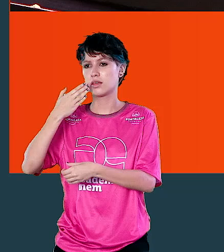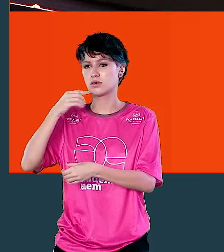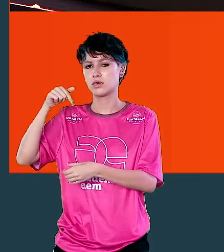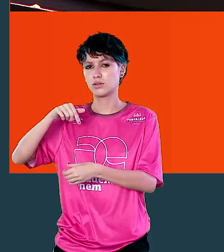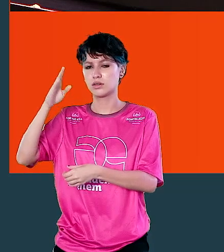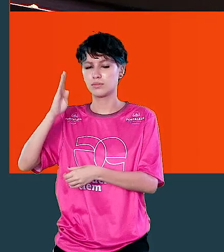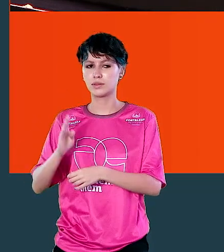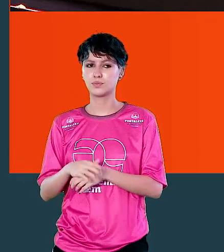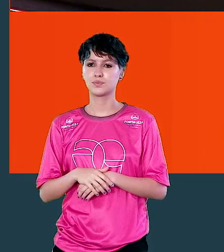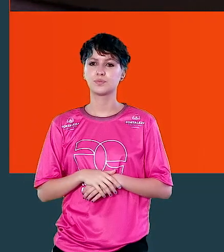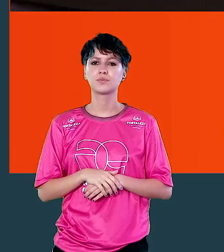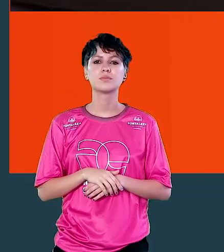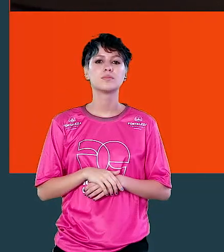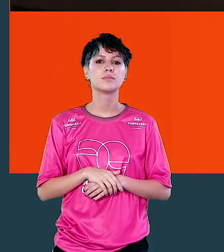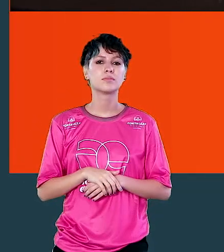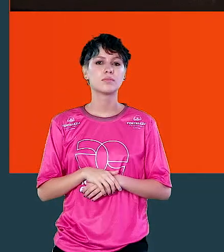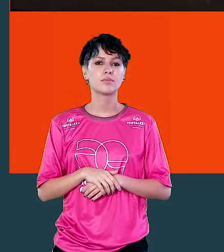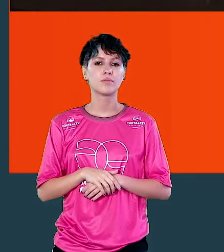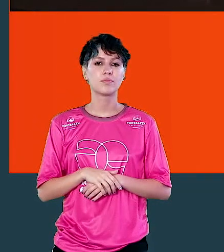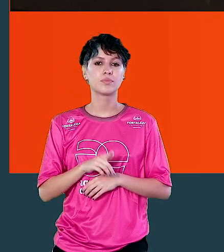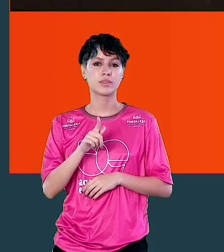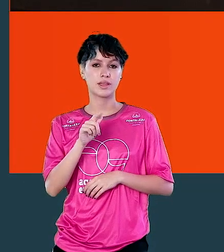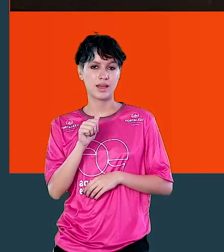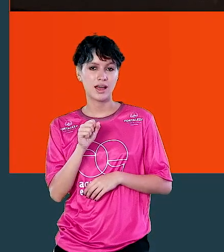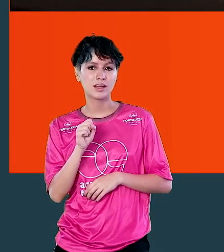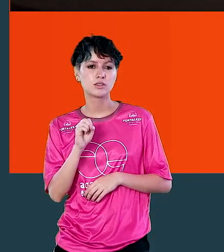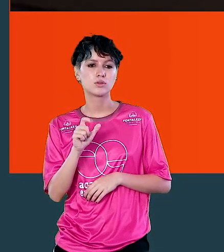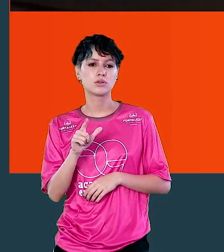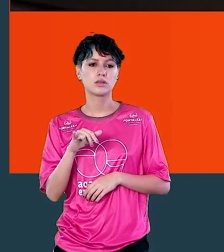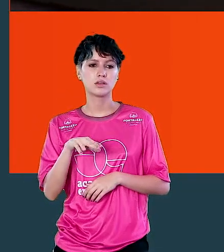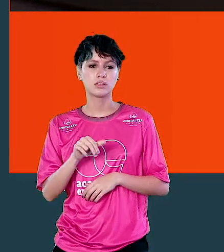que mais? Gasolina,